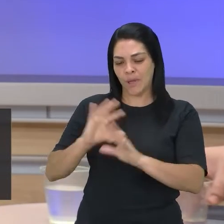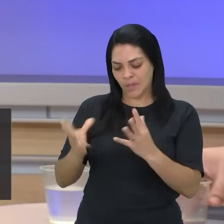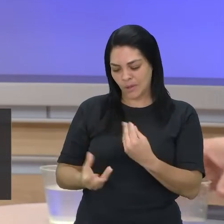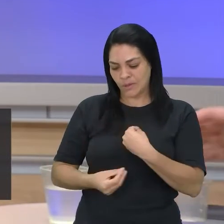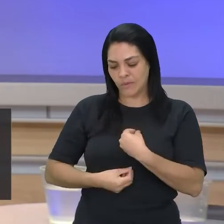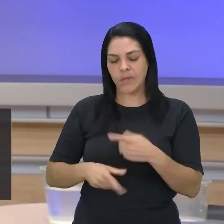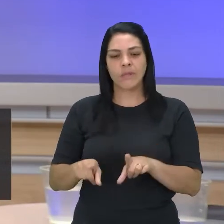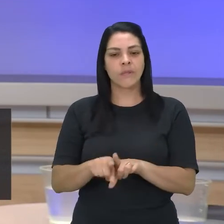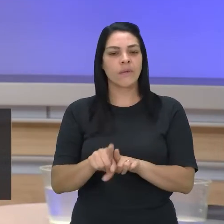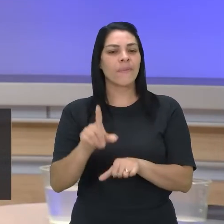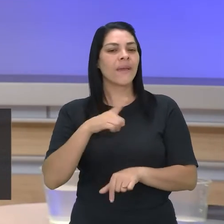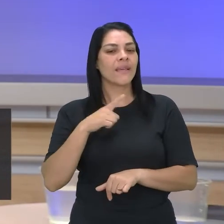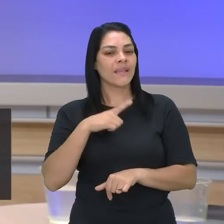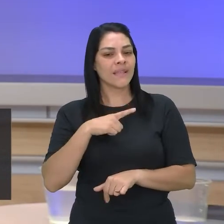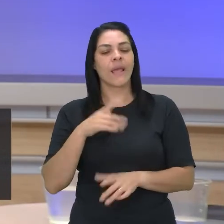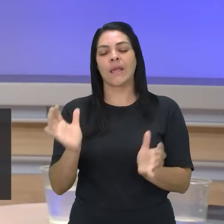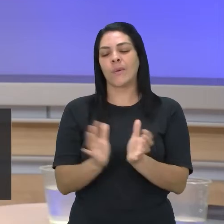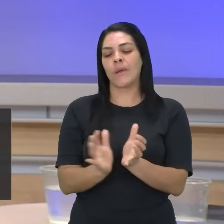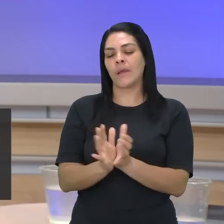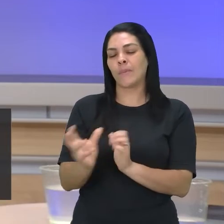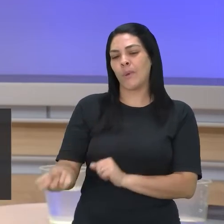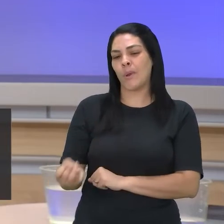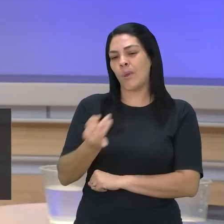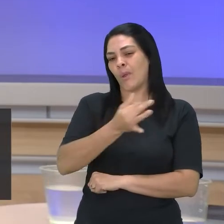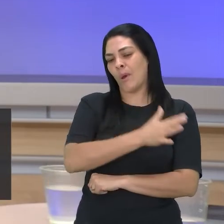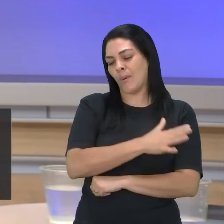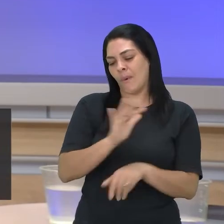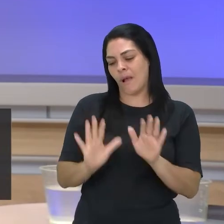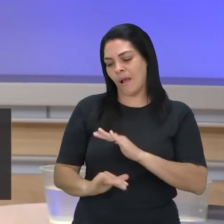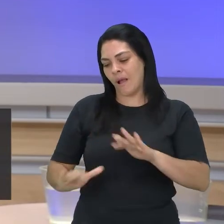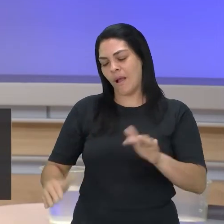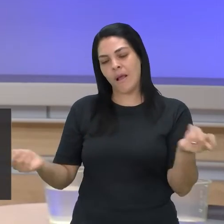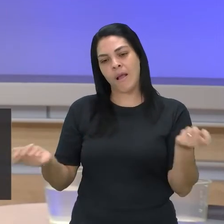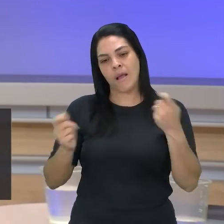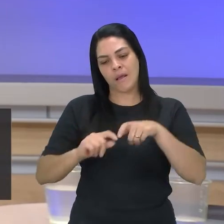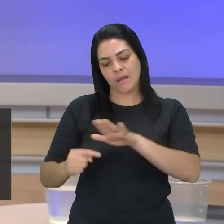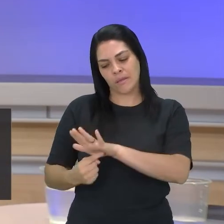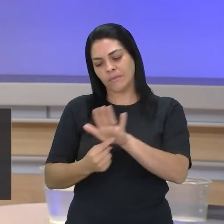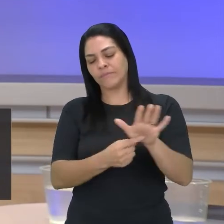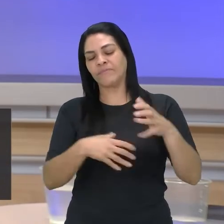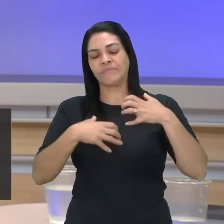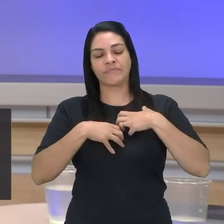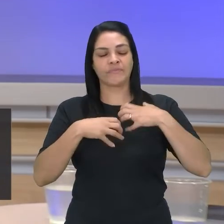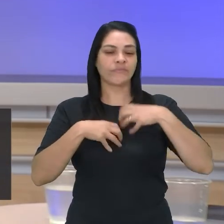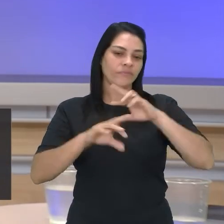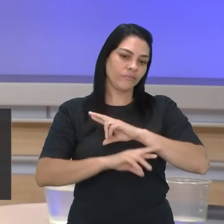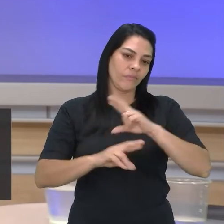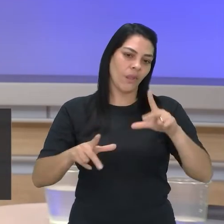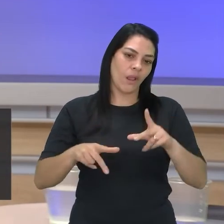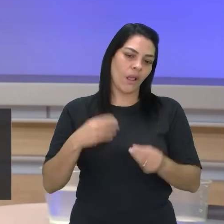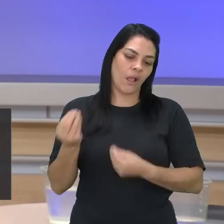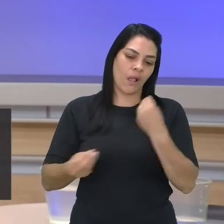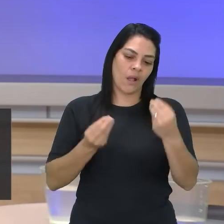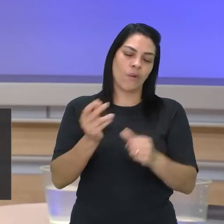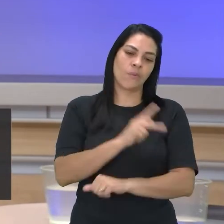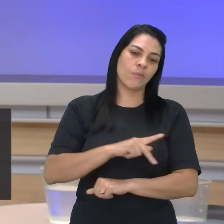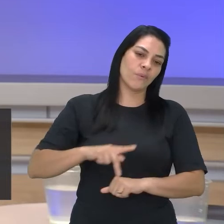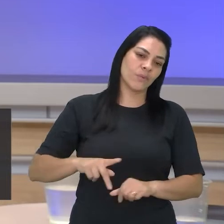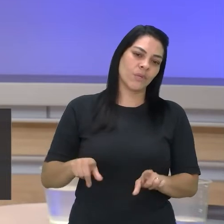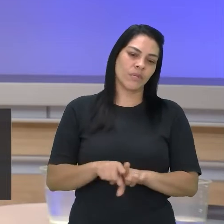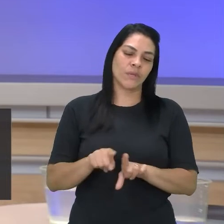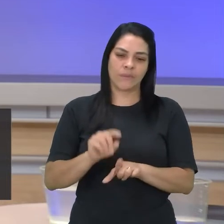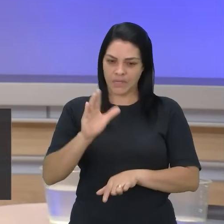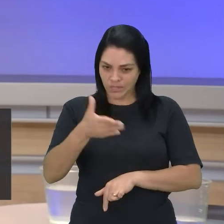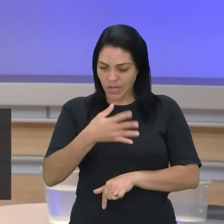às vezes até com uma equipe nova, que a criança pode se manifestar de um jeito diferente como é com o professor, a professora, que